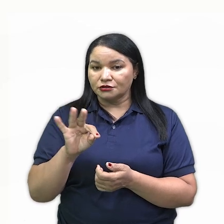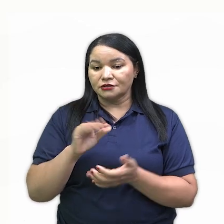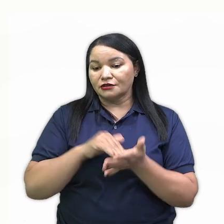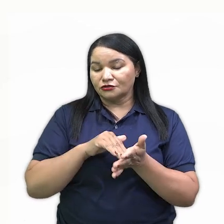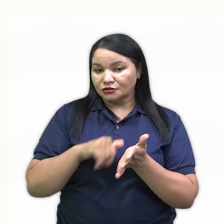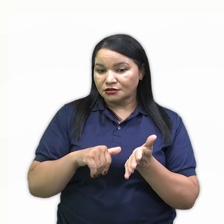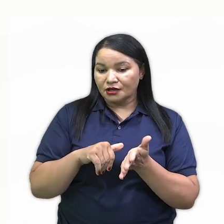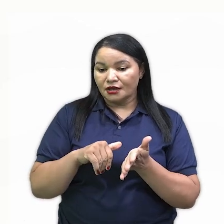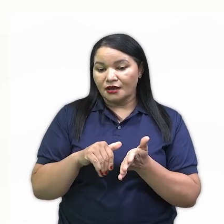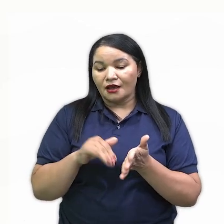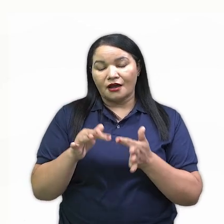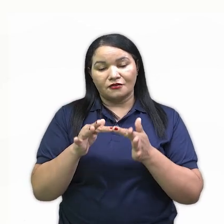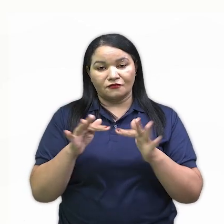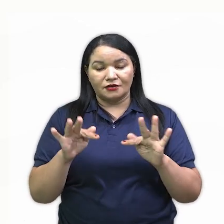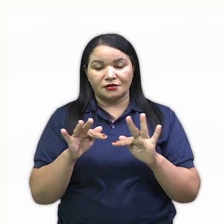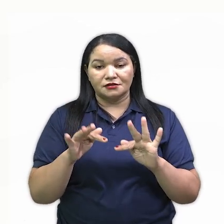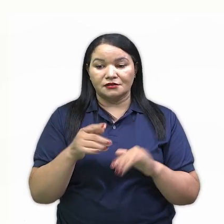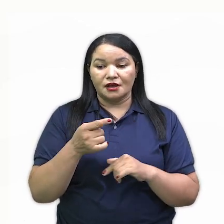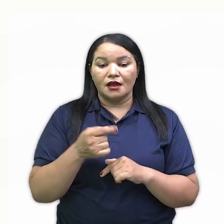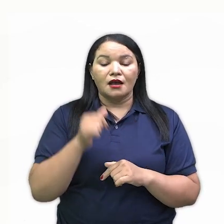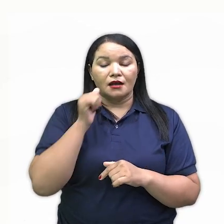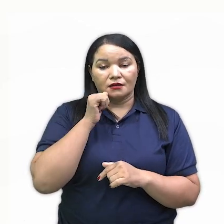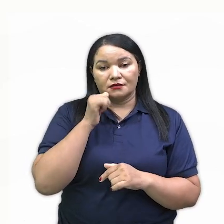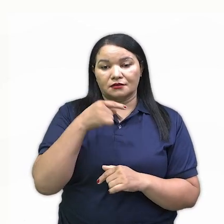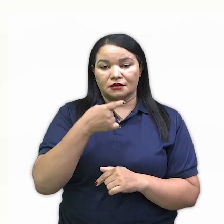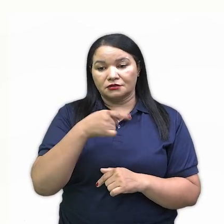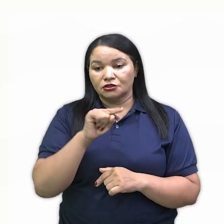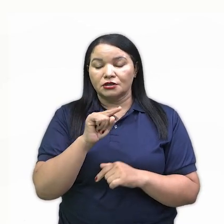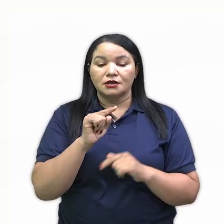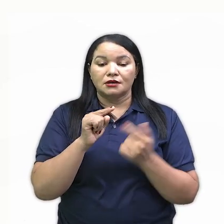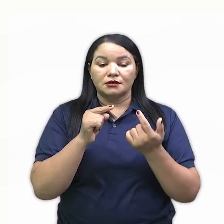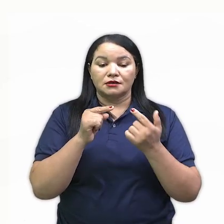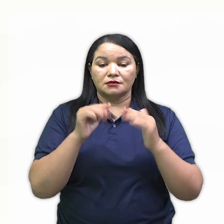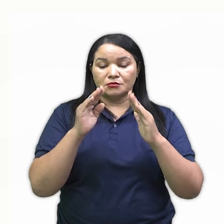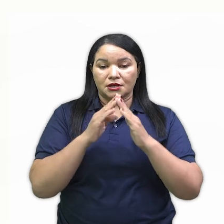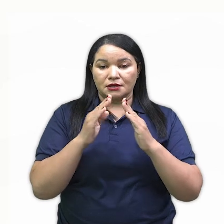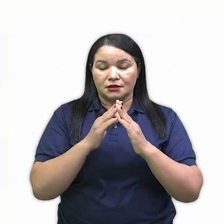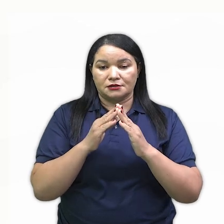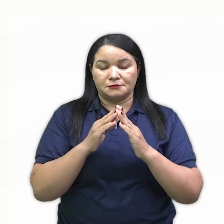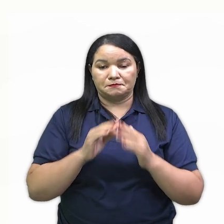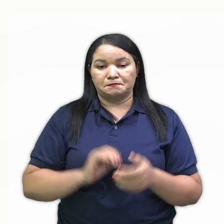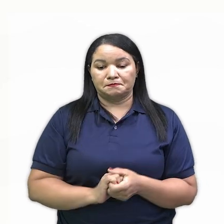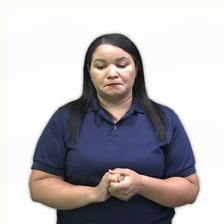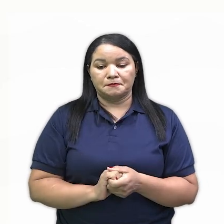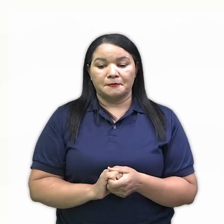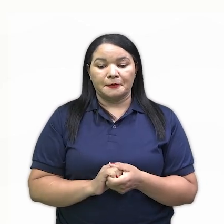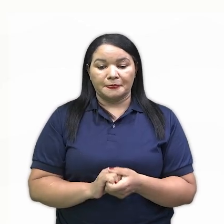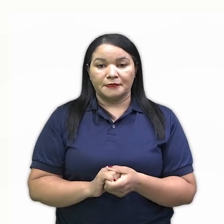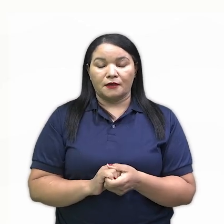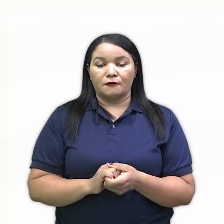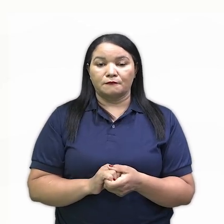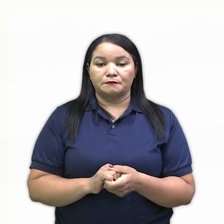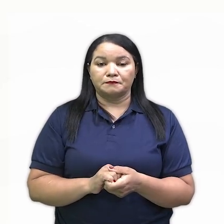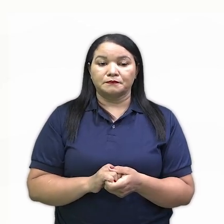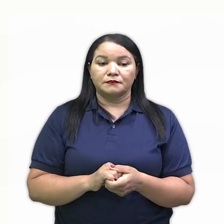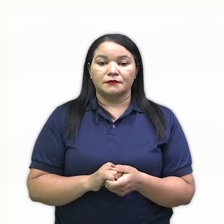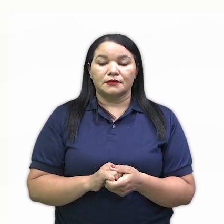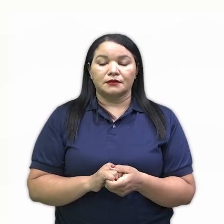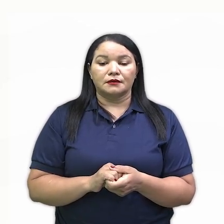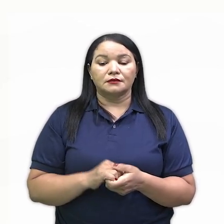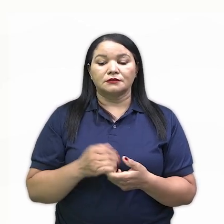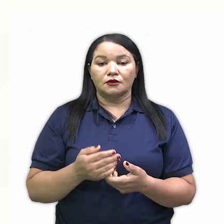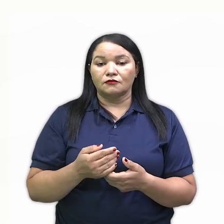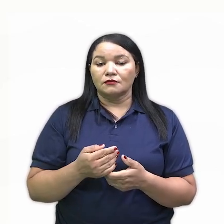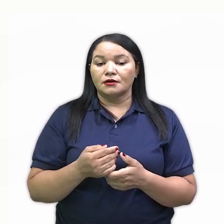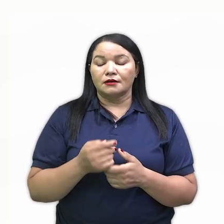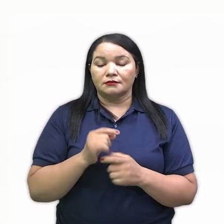going home, ela estava indo para casa. Acrescentei o not, passou para negativa, she was not going home,